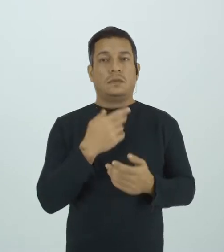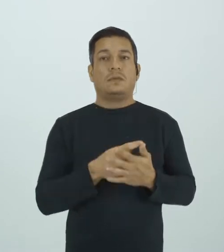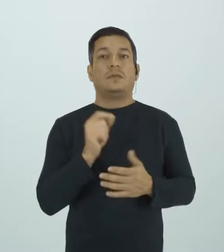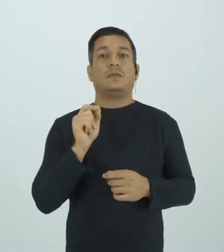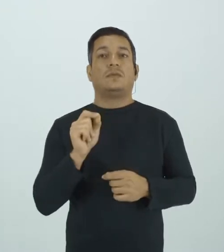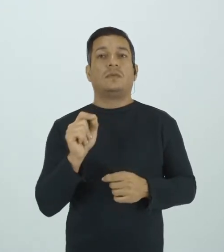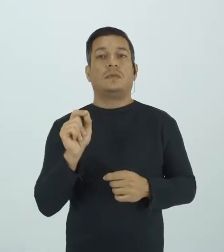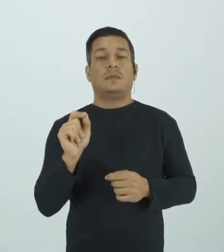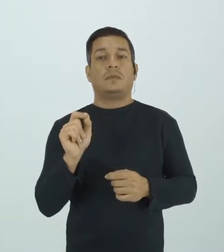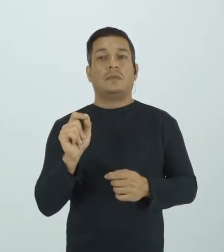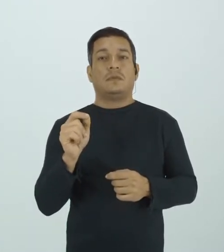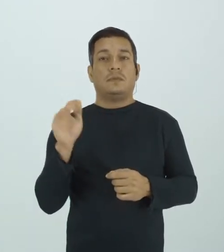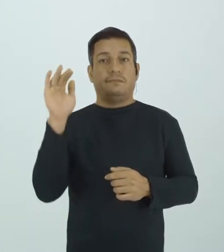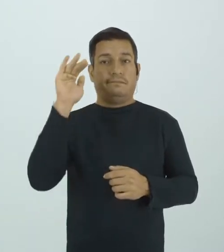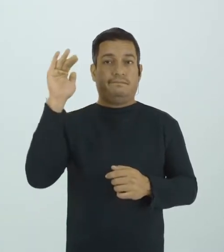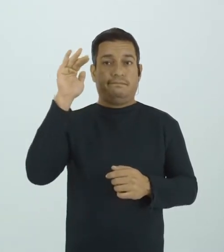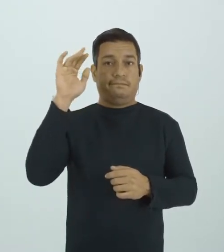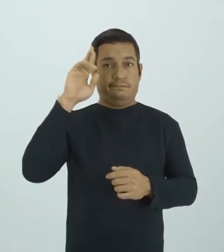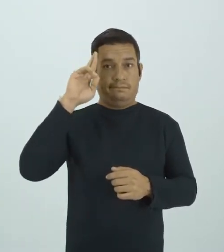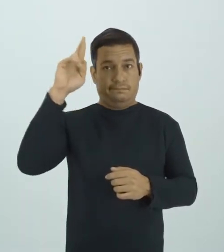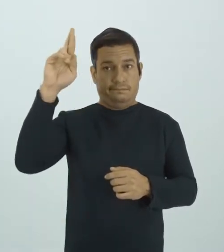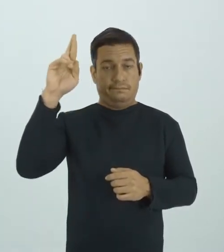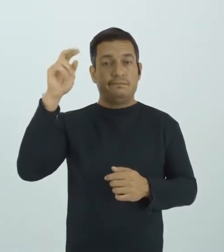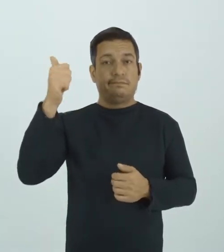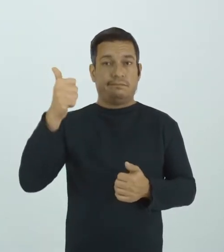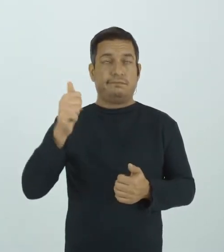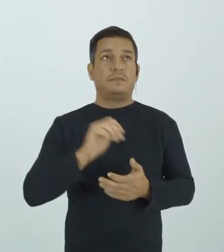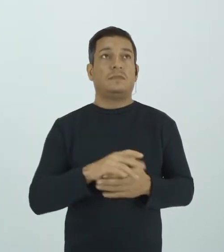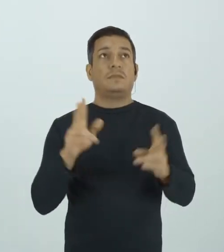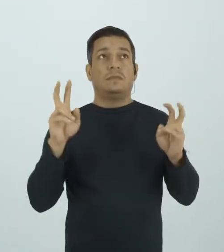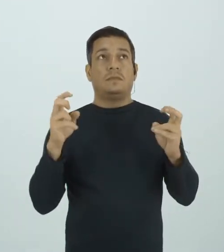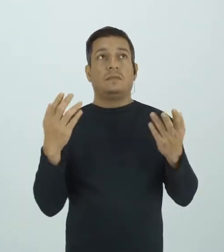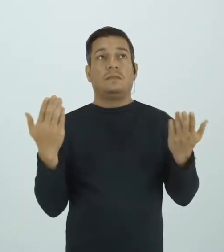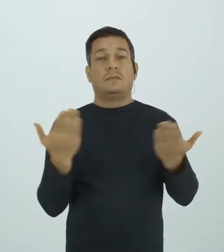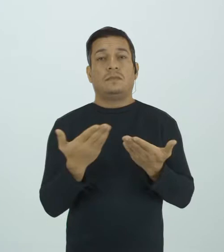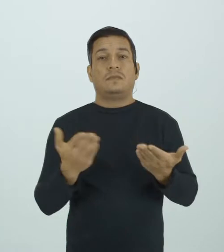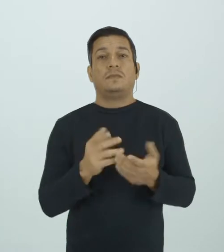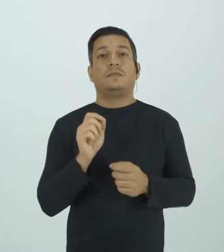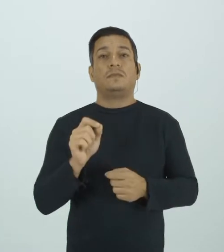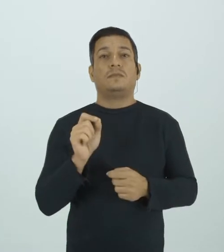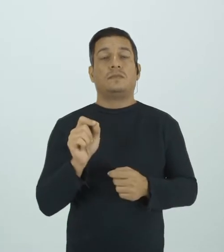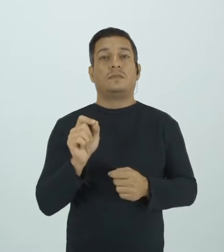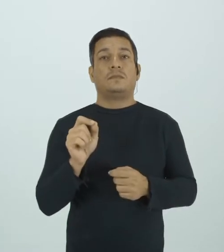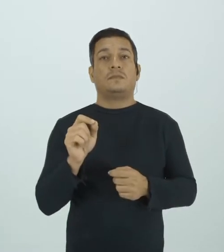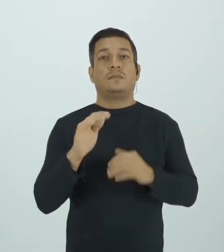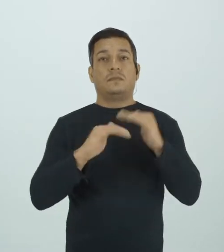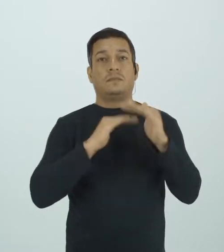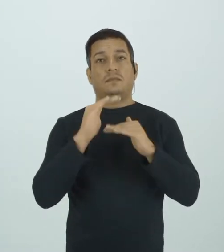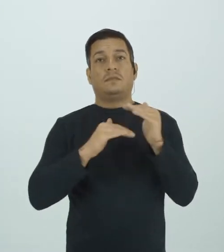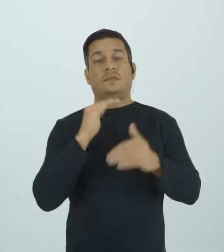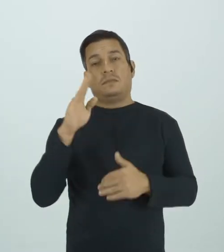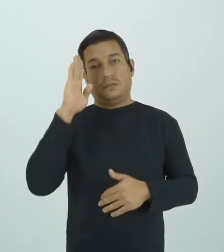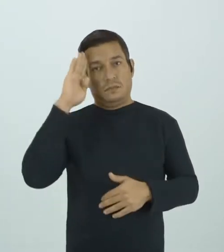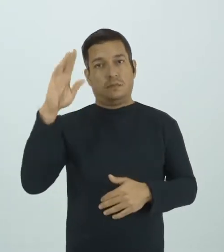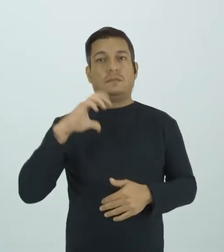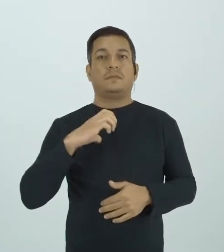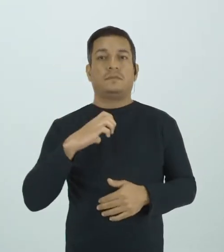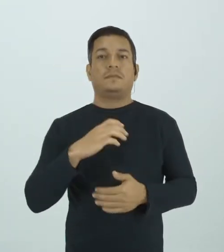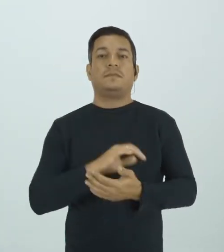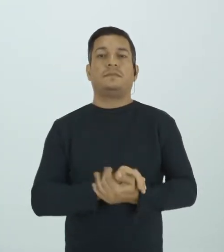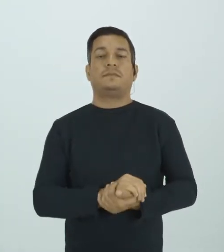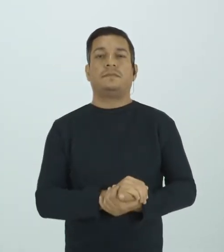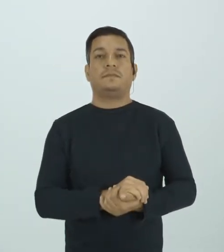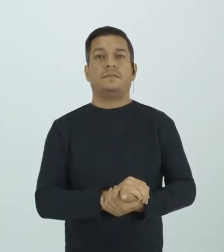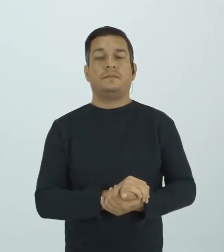um ser superior. Então, o tema da nossa aula de hoje é o que? É a evolução dos